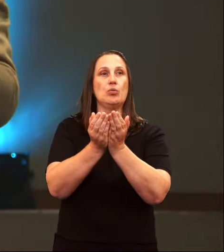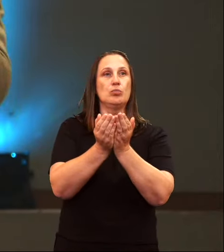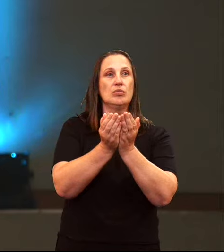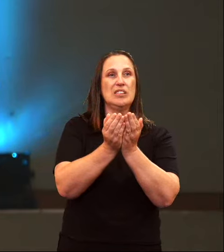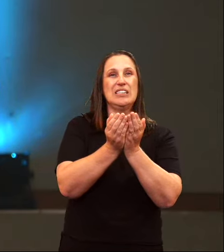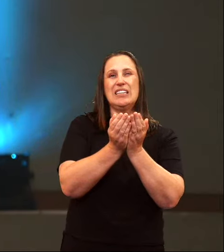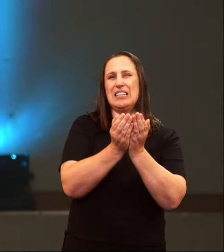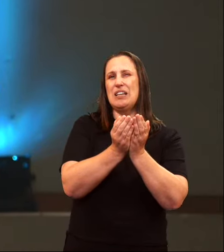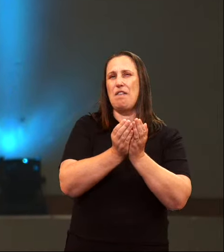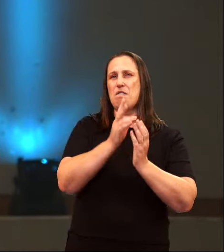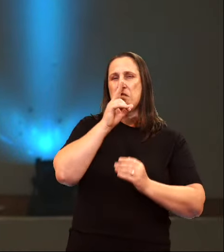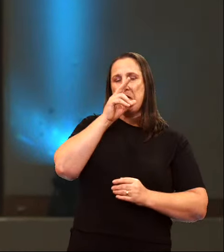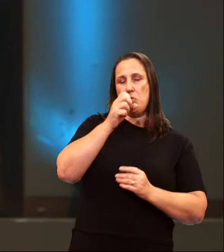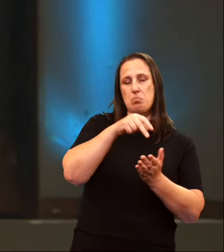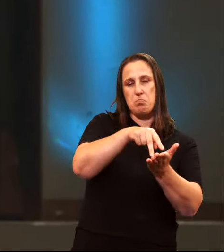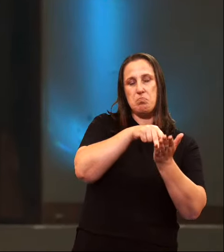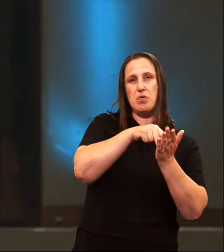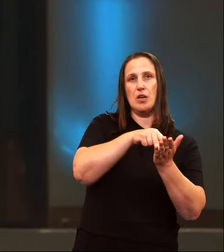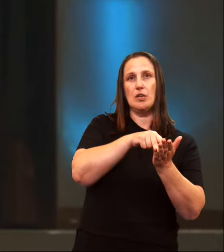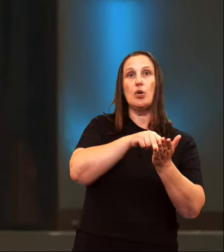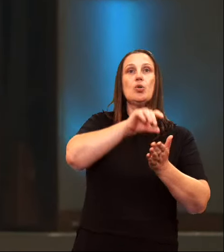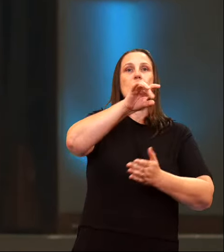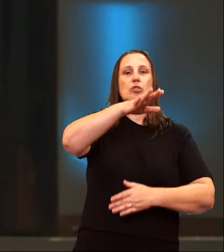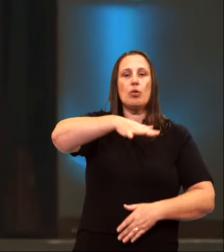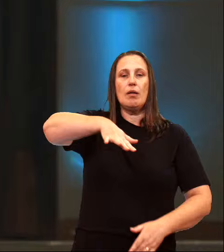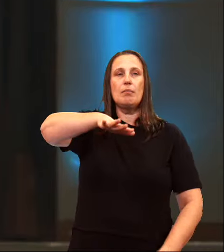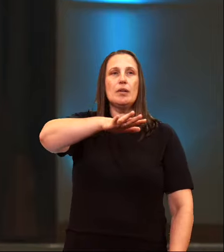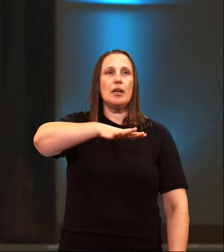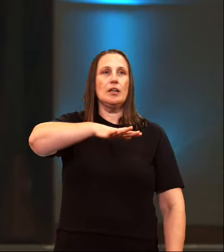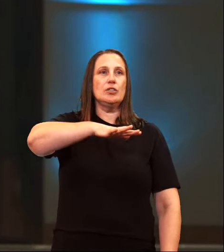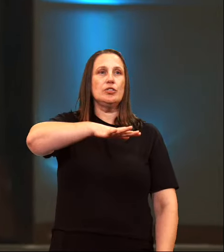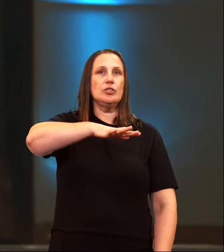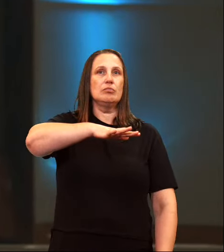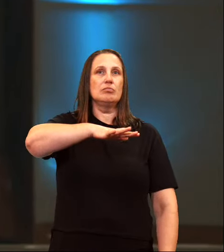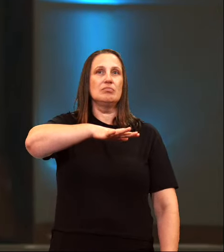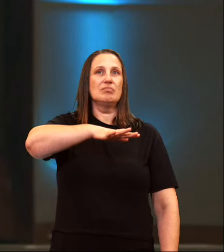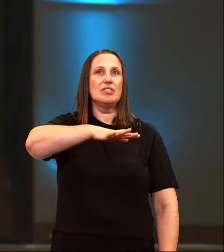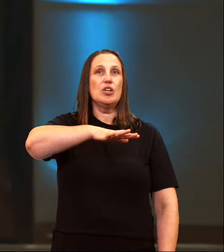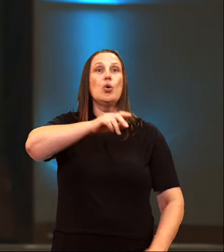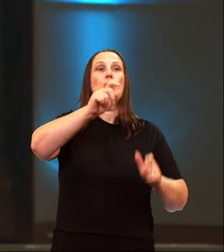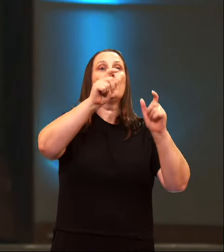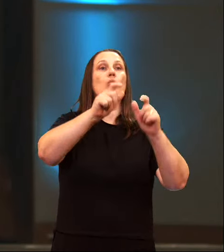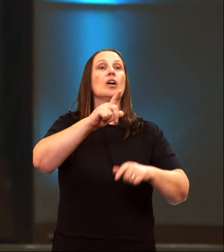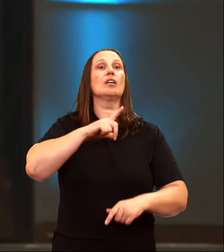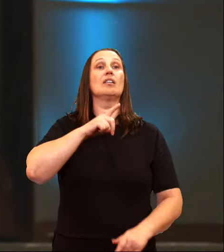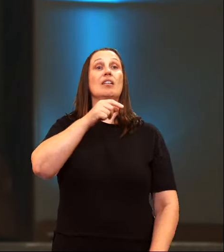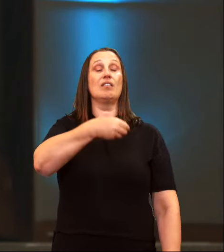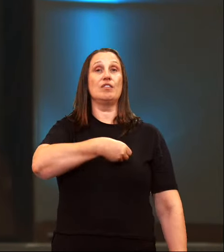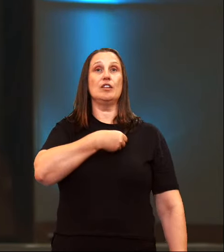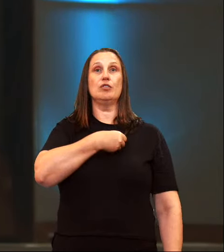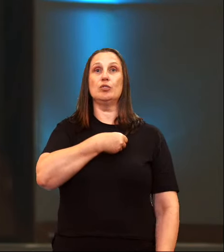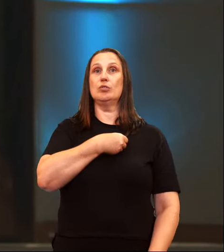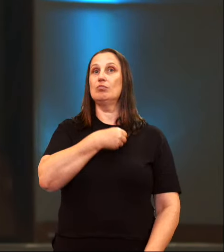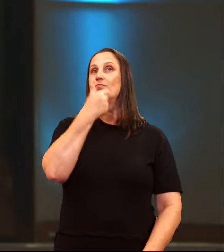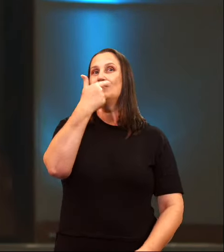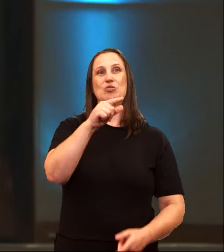ambiente ou muda o ambiente. Em nome de Jesus, no lugar onde você está não vai ter muita